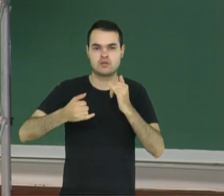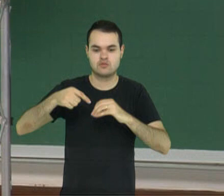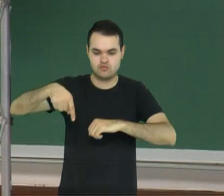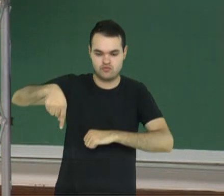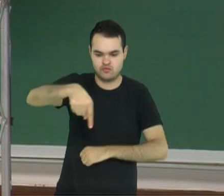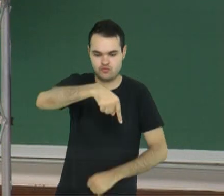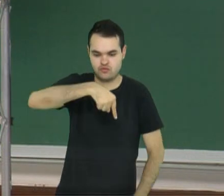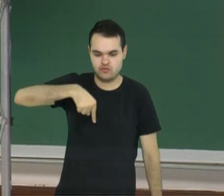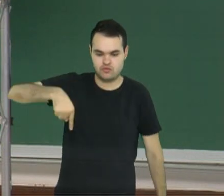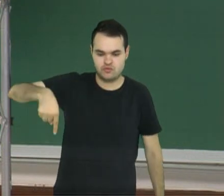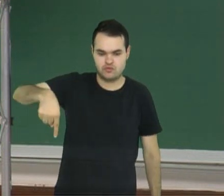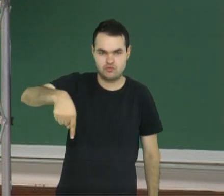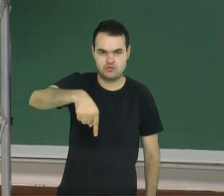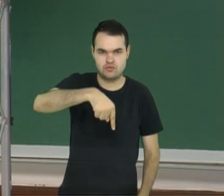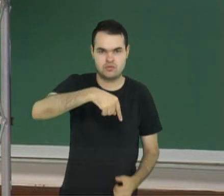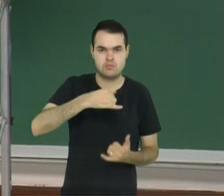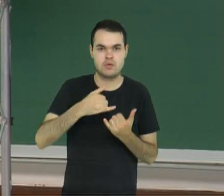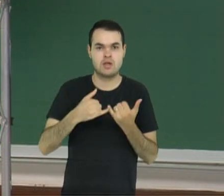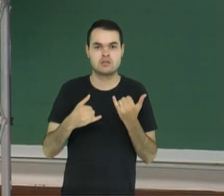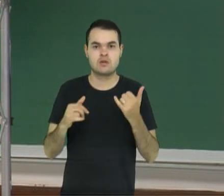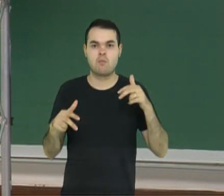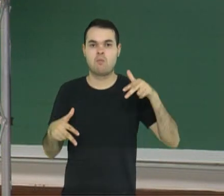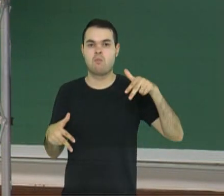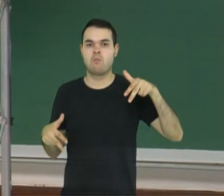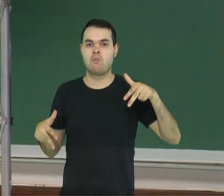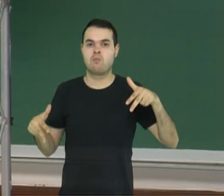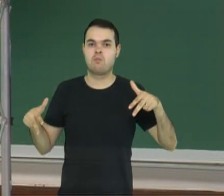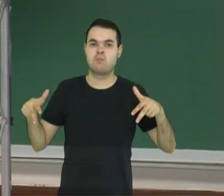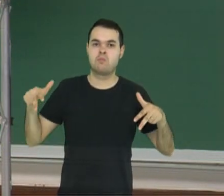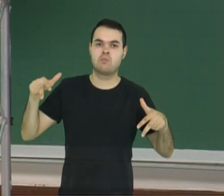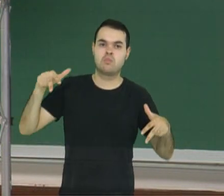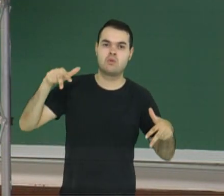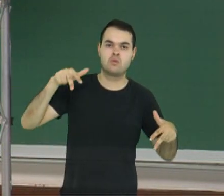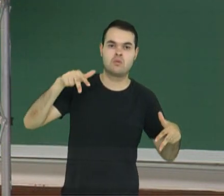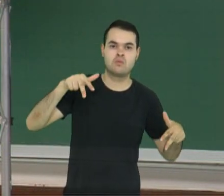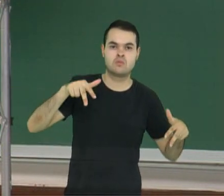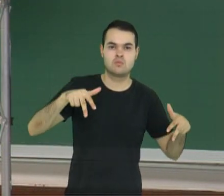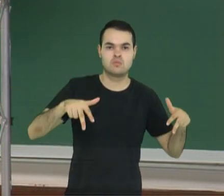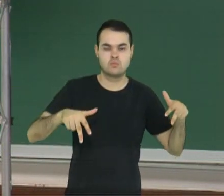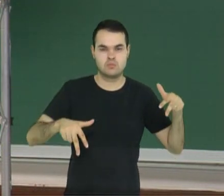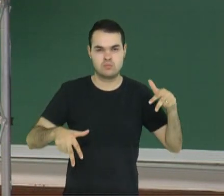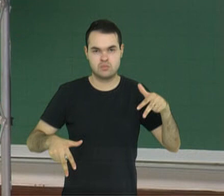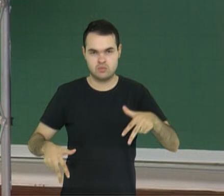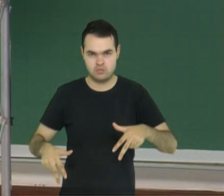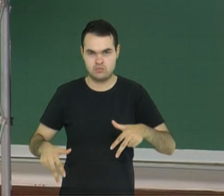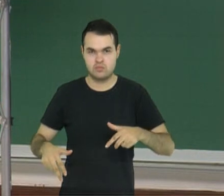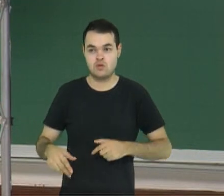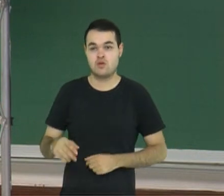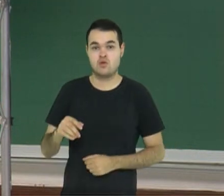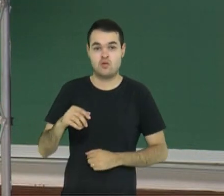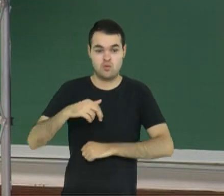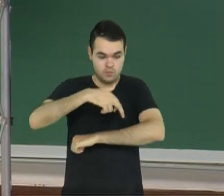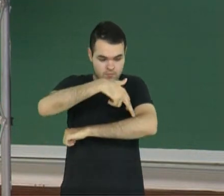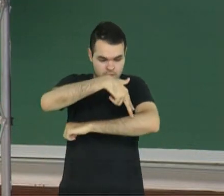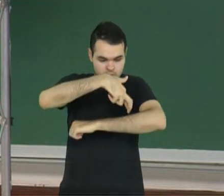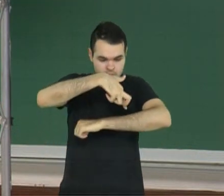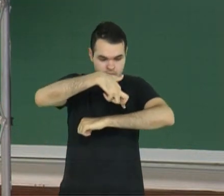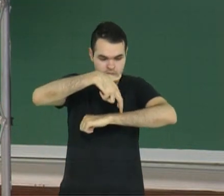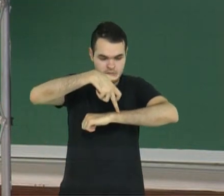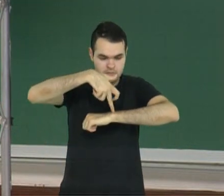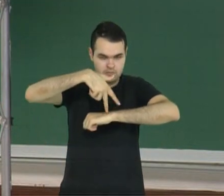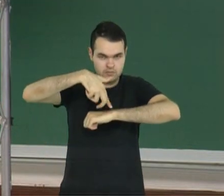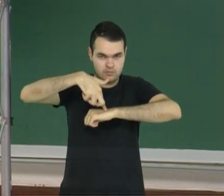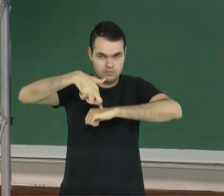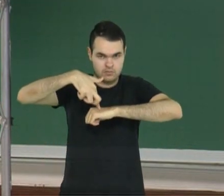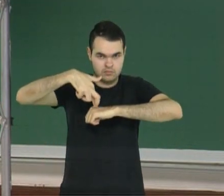círculos, como se estivesse em gravidade. Michael Jackson, ele fez o backslide e chamou de moonwalk. Um